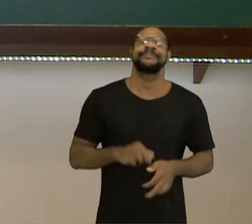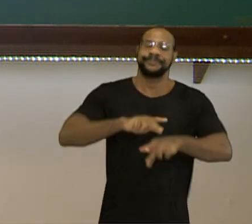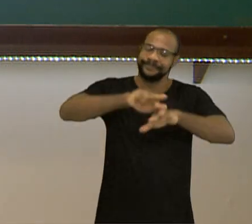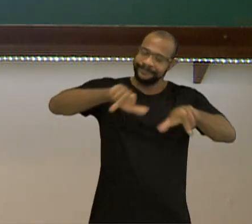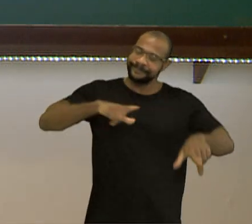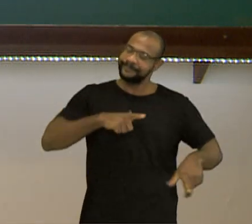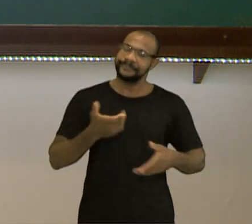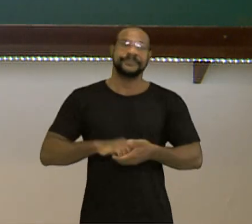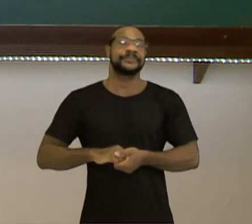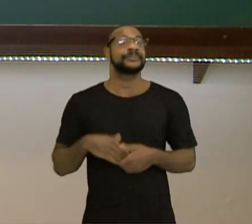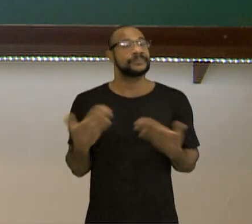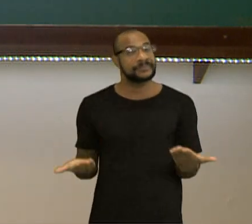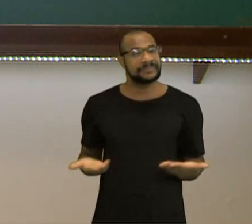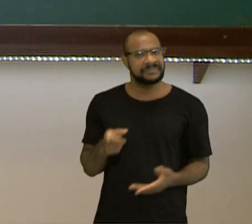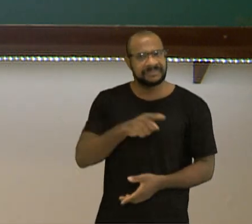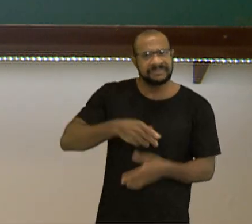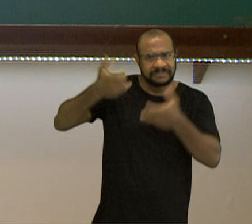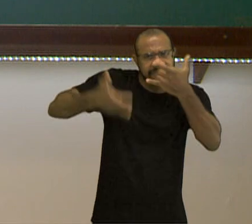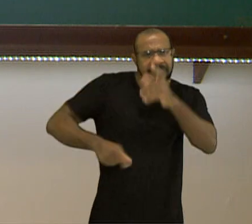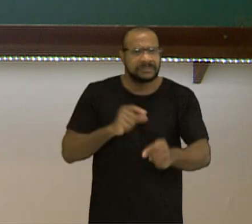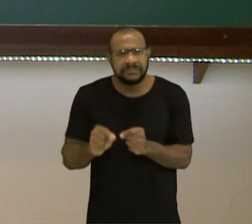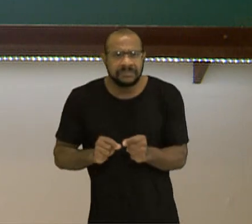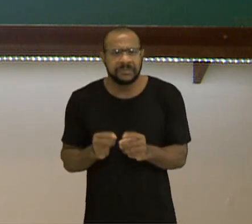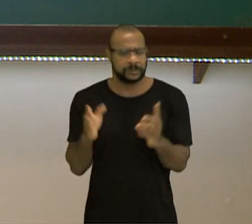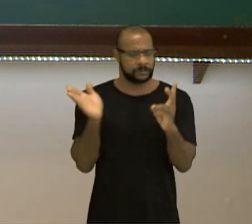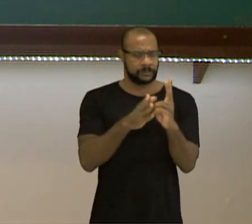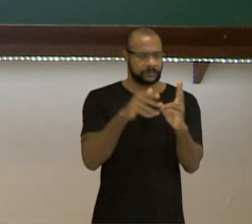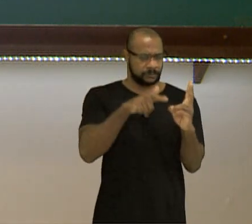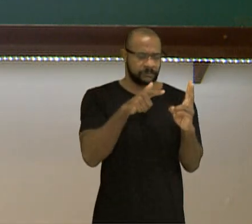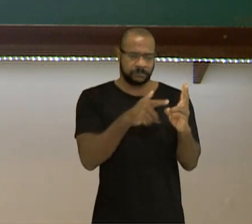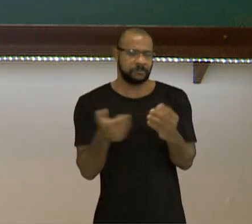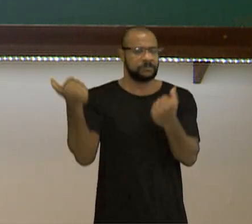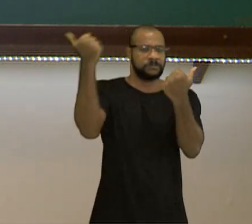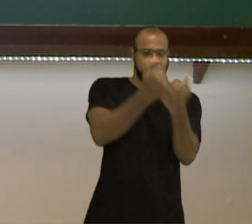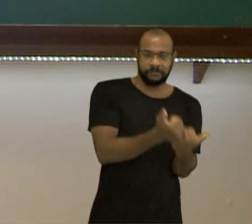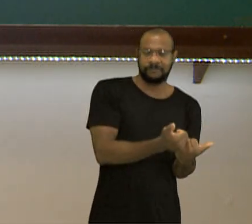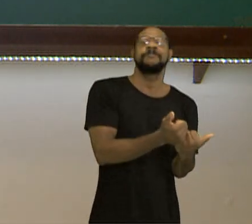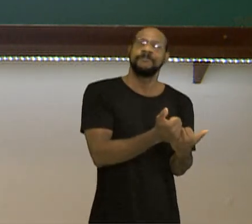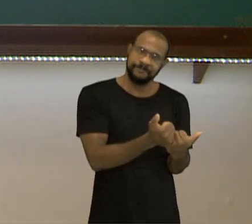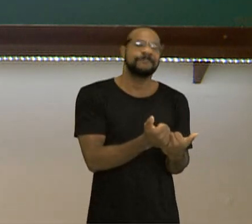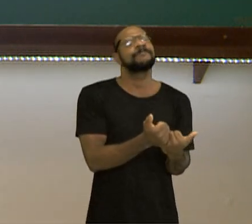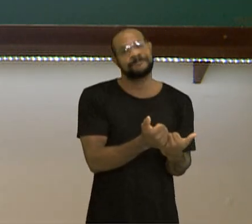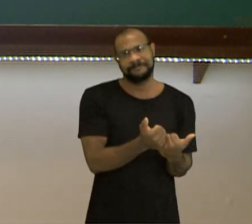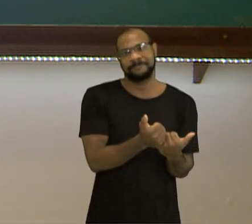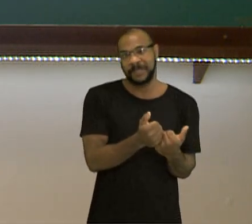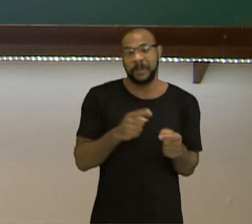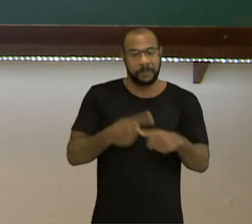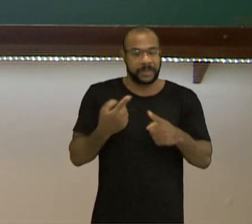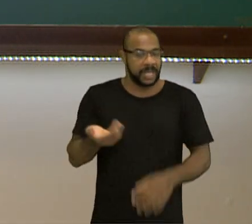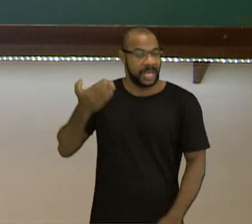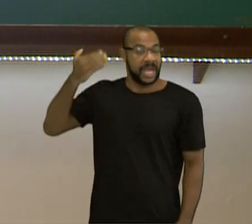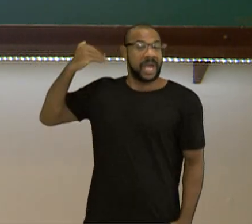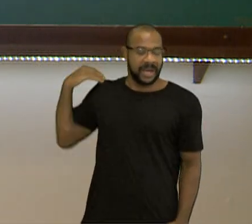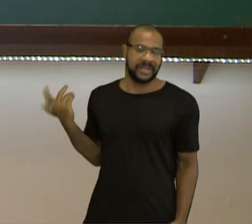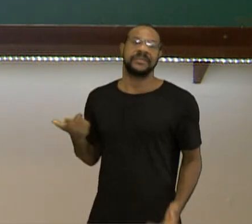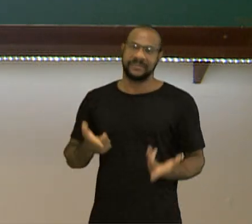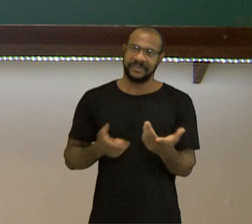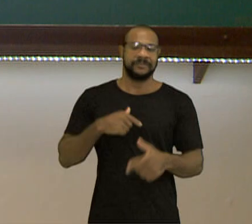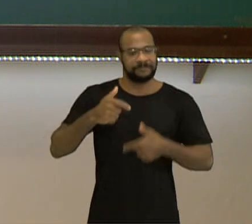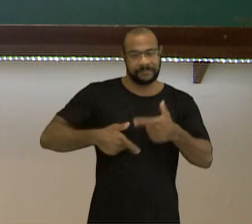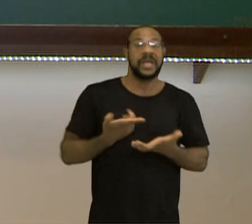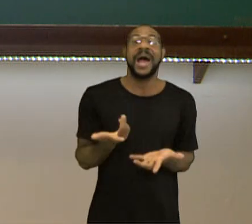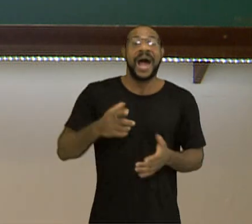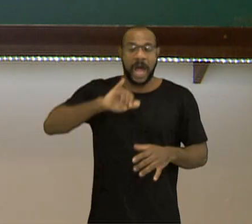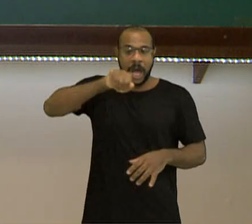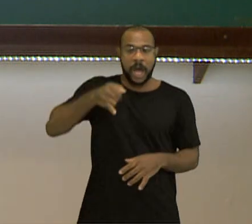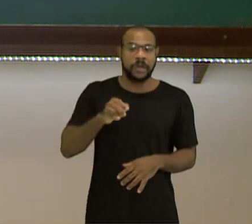escravizada aqui. Como eu disse a vocês, os indígenas vão ser substituídos pela oposição dos jesuítas que vieram catequizar